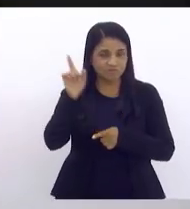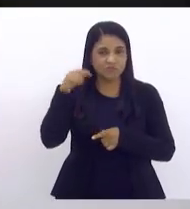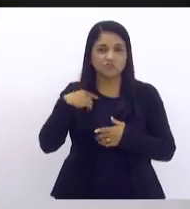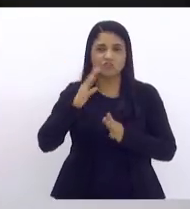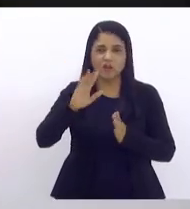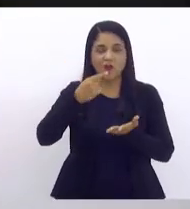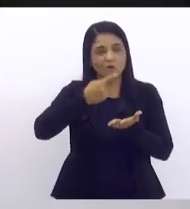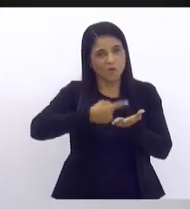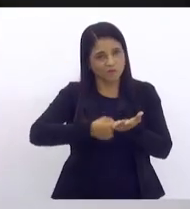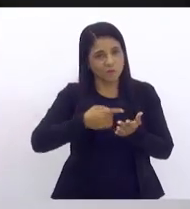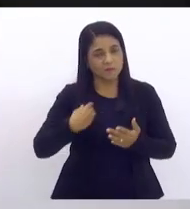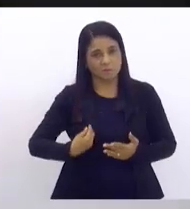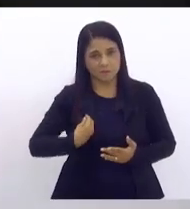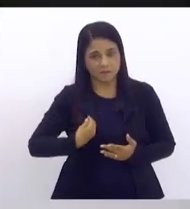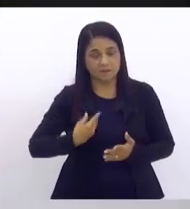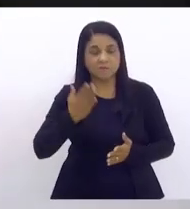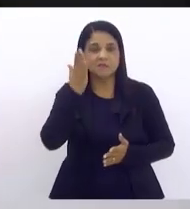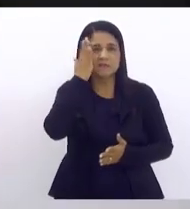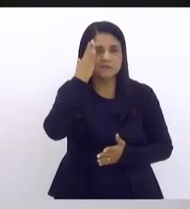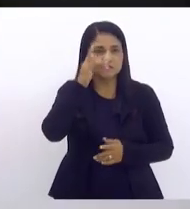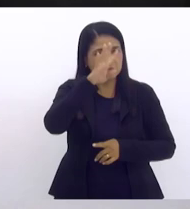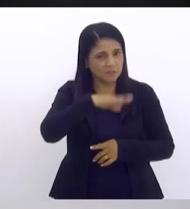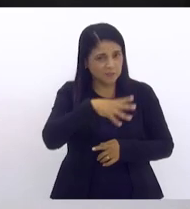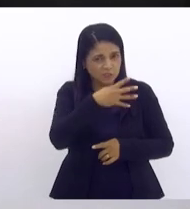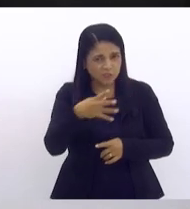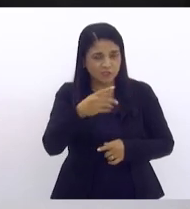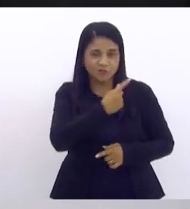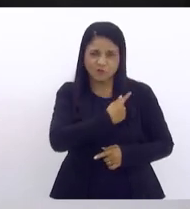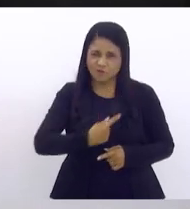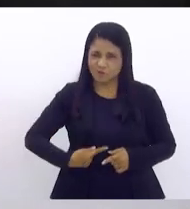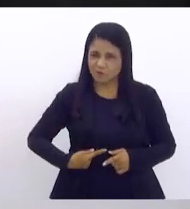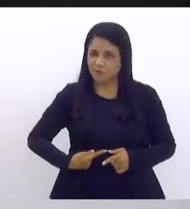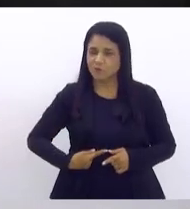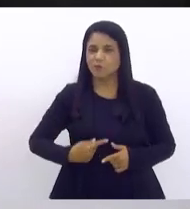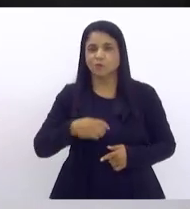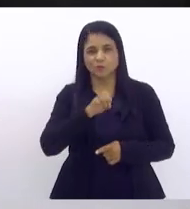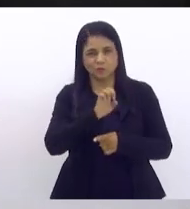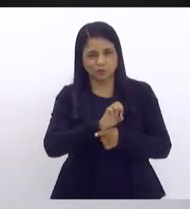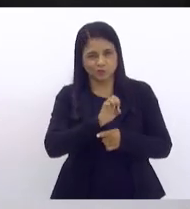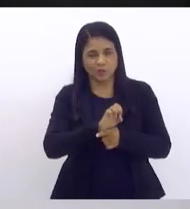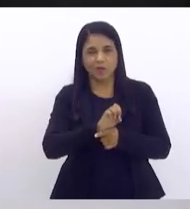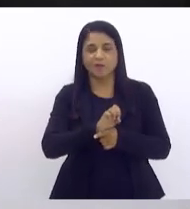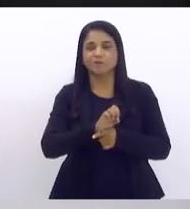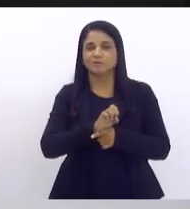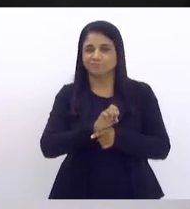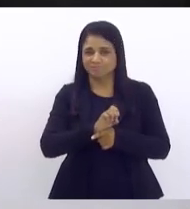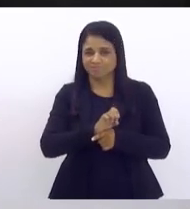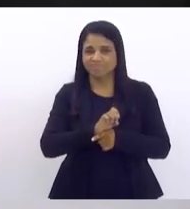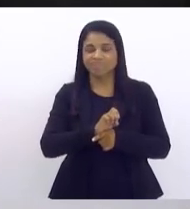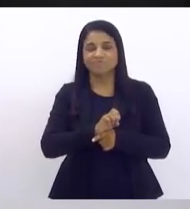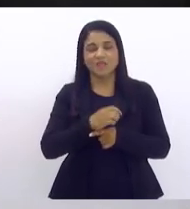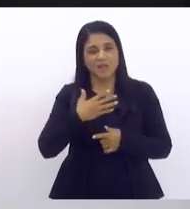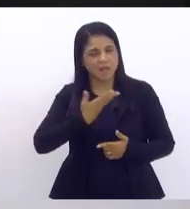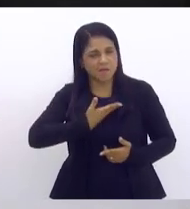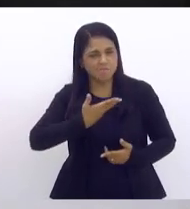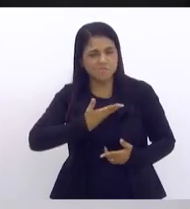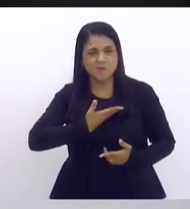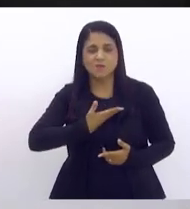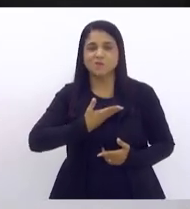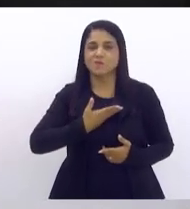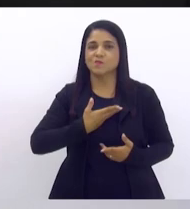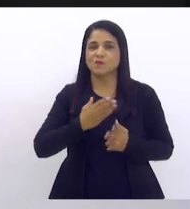presença, mas vocês imaginam como é que é a agenda de um governador do Estado, não é? É um querido amigo, filho da renovação carismática, todos